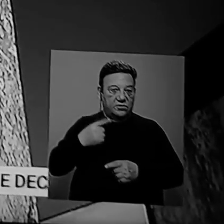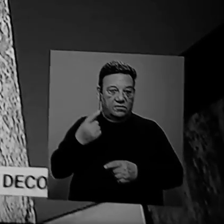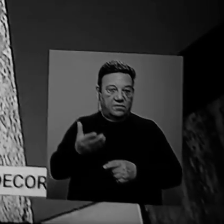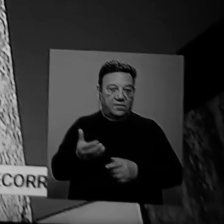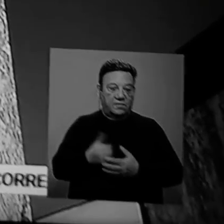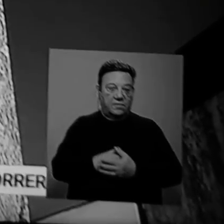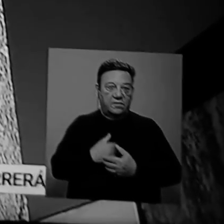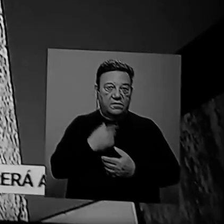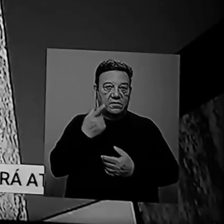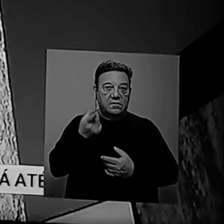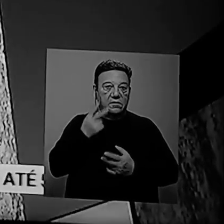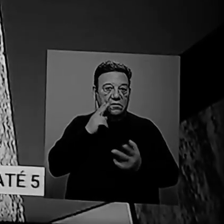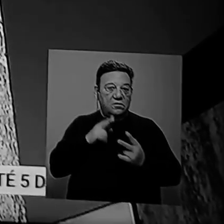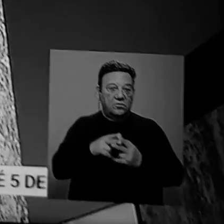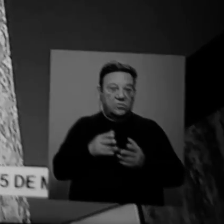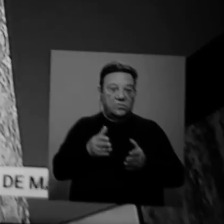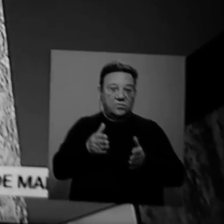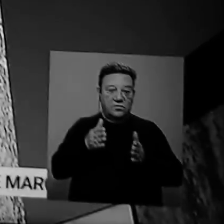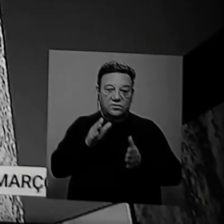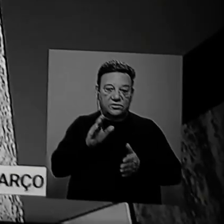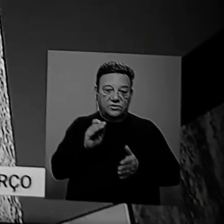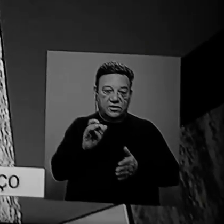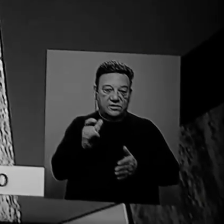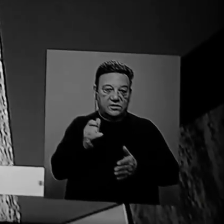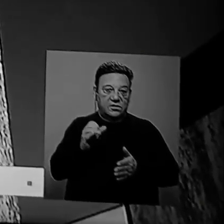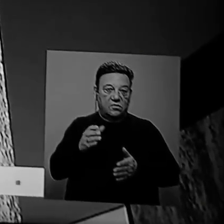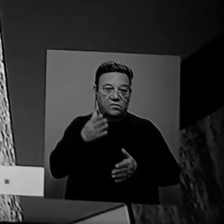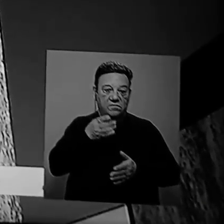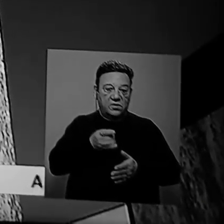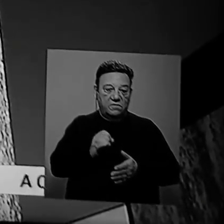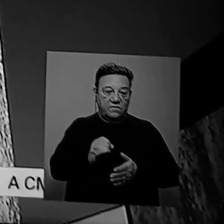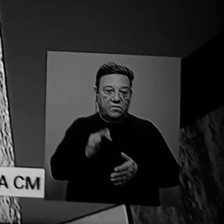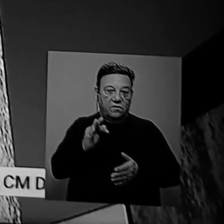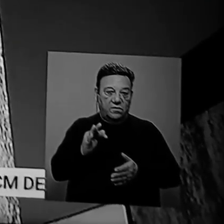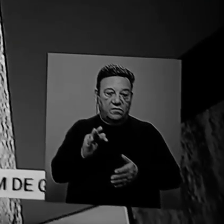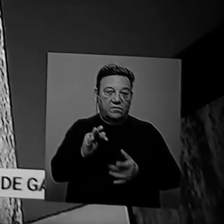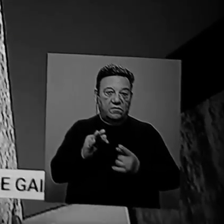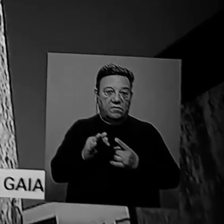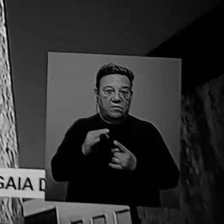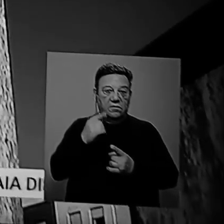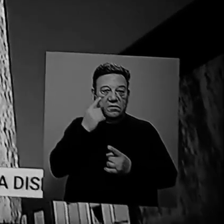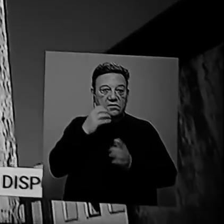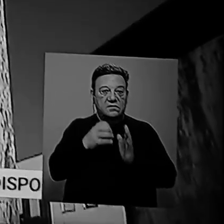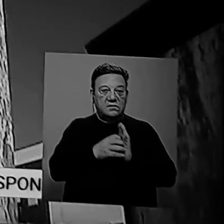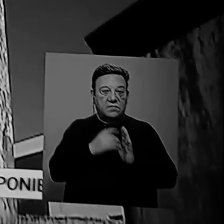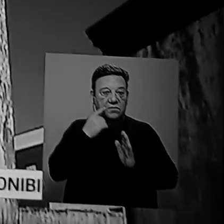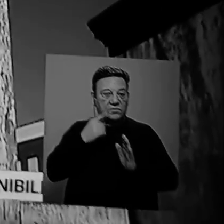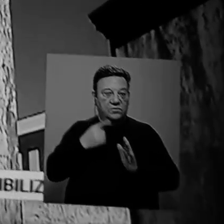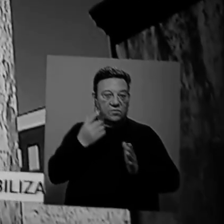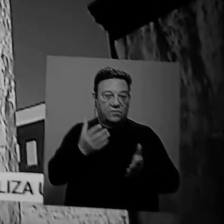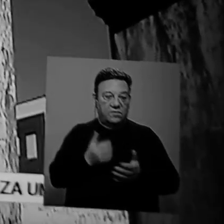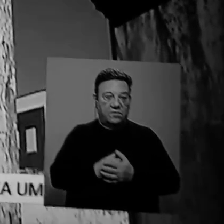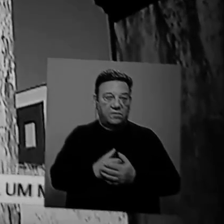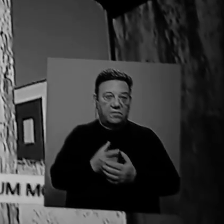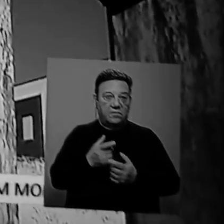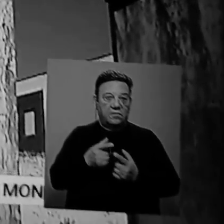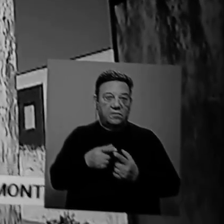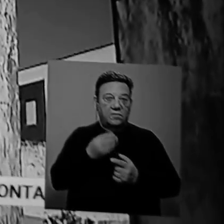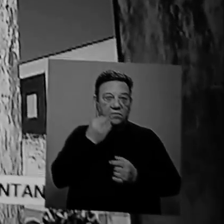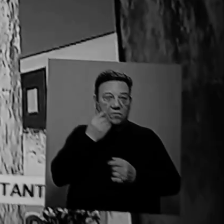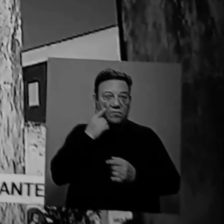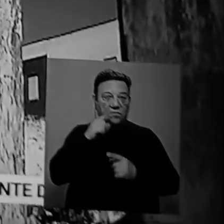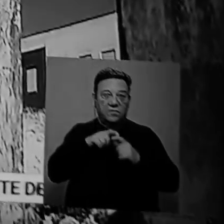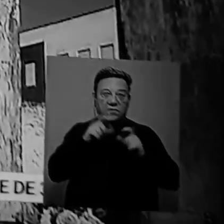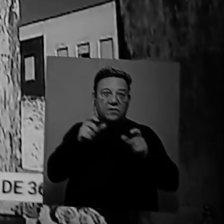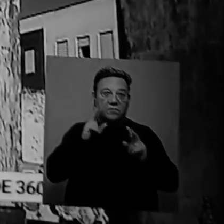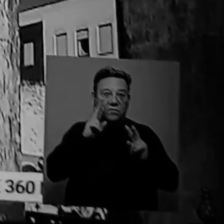extraordinária. Vamos aqui encontrar o jazigo de 1904 com uma simbologia extraordinária. No entablamento